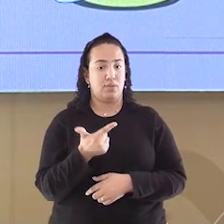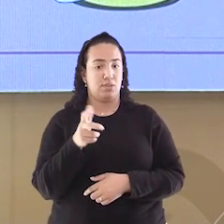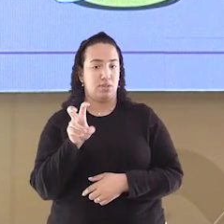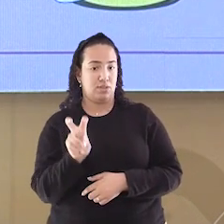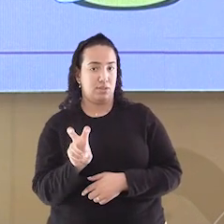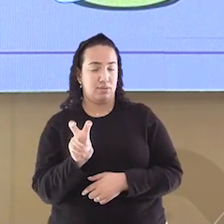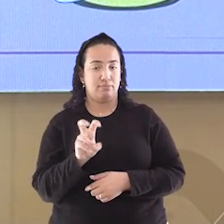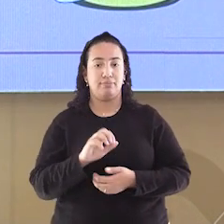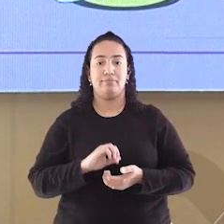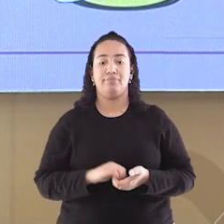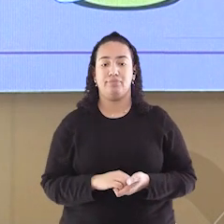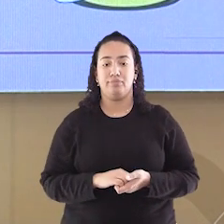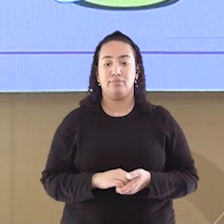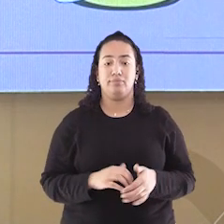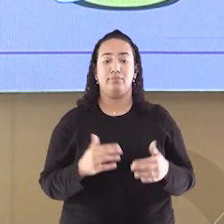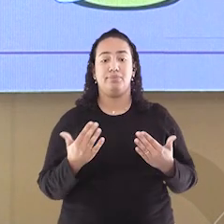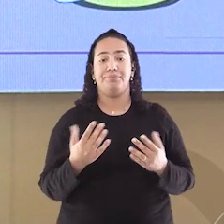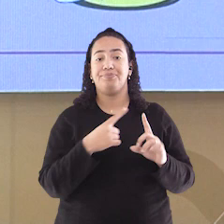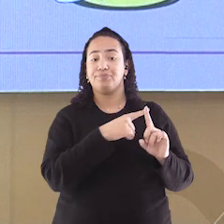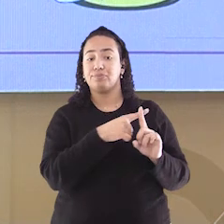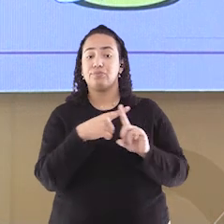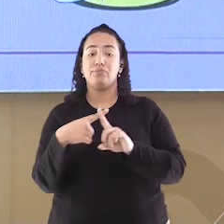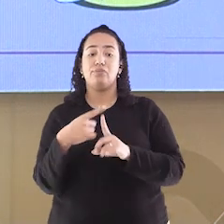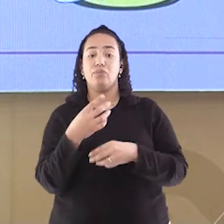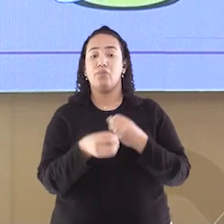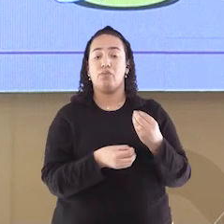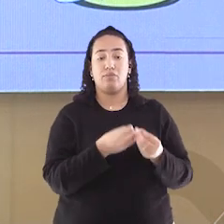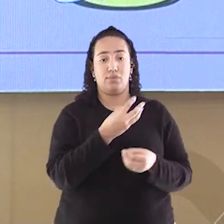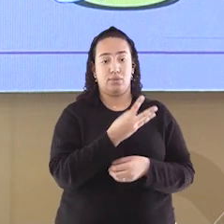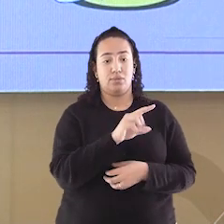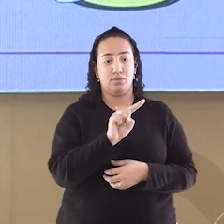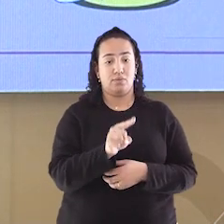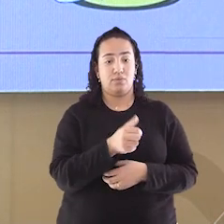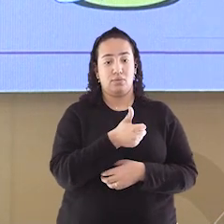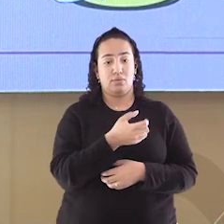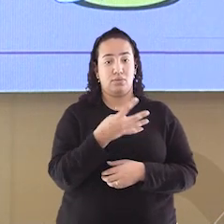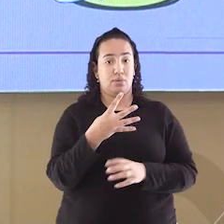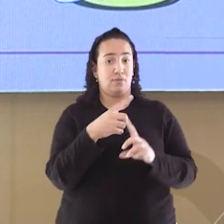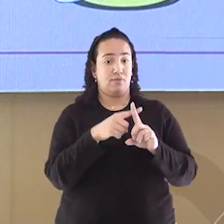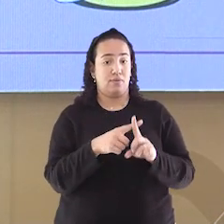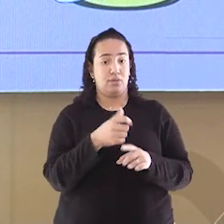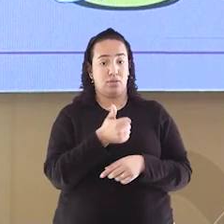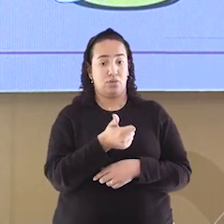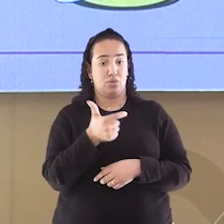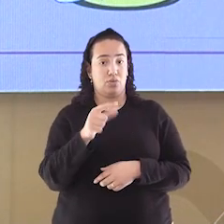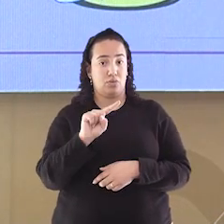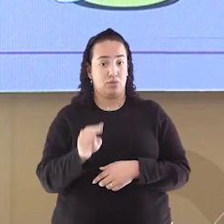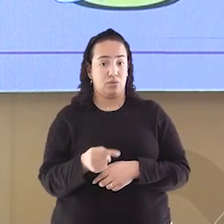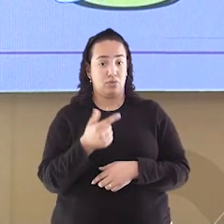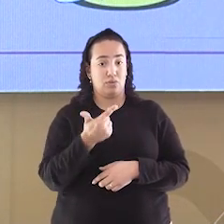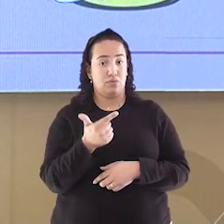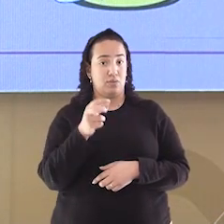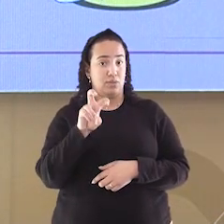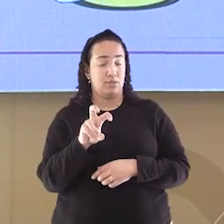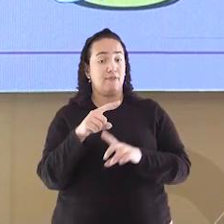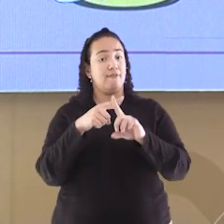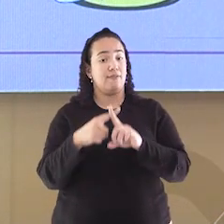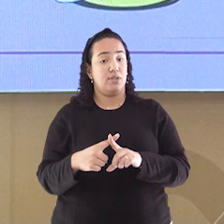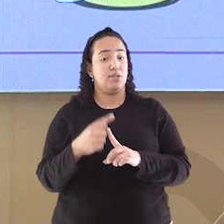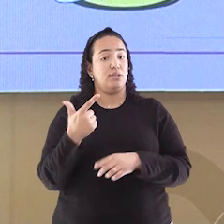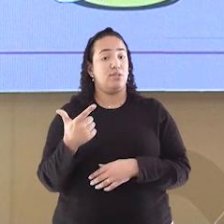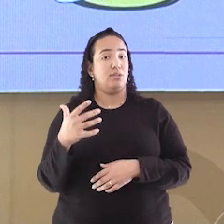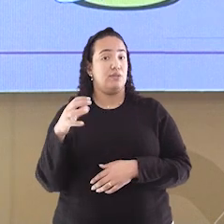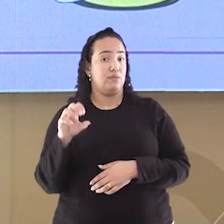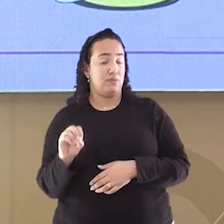12,25. E fazendo as multiplicações, né? 3,14 vezes 12,25 vezes